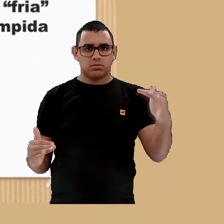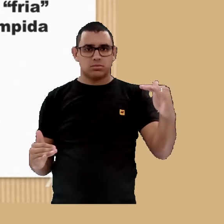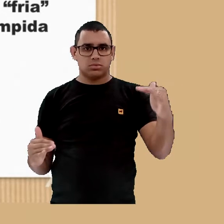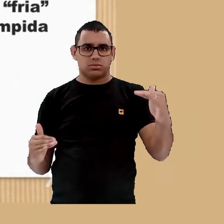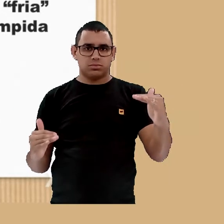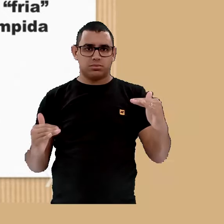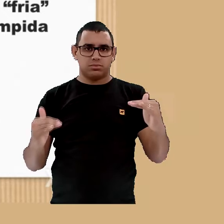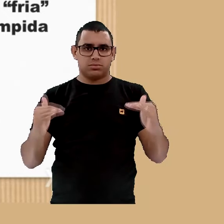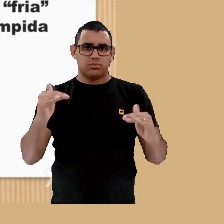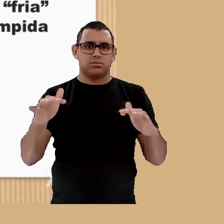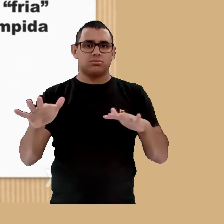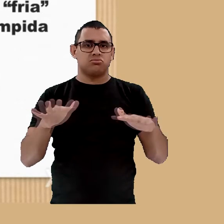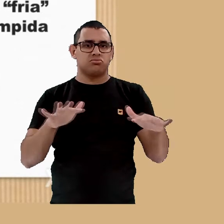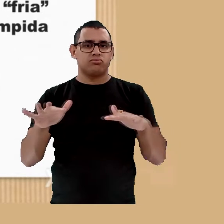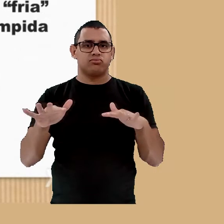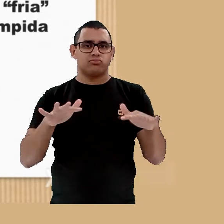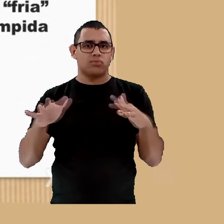fiquem iguais.